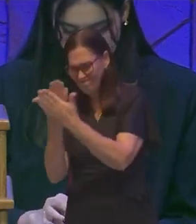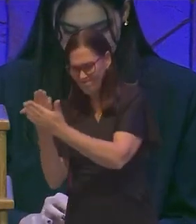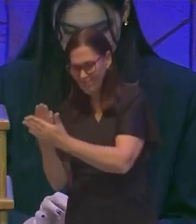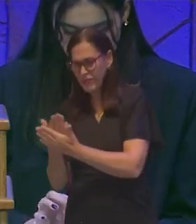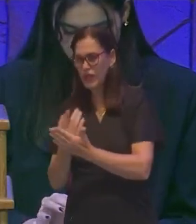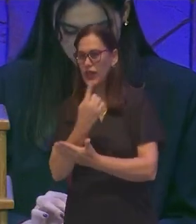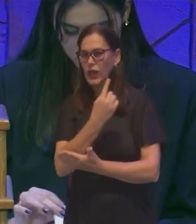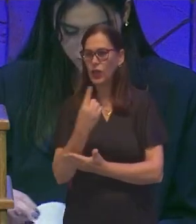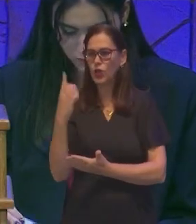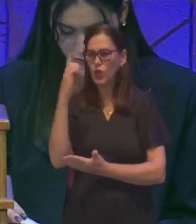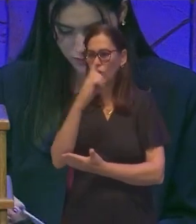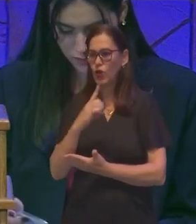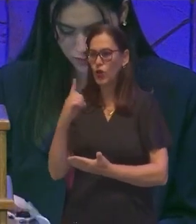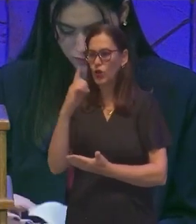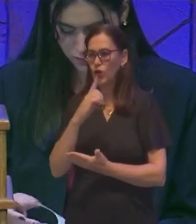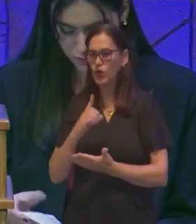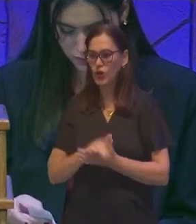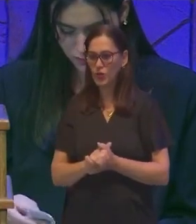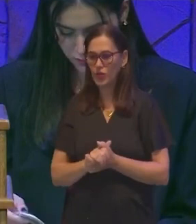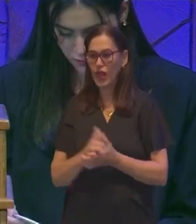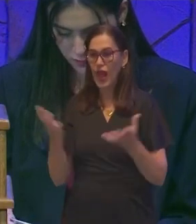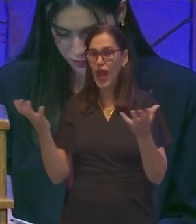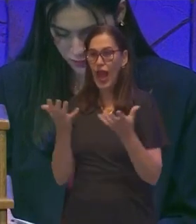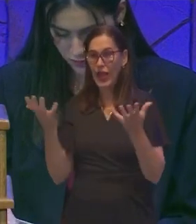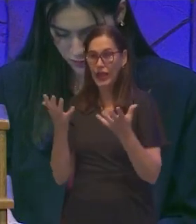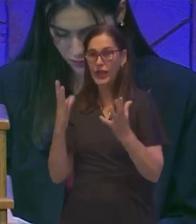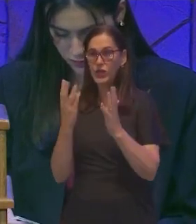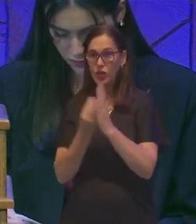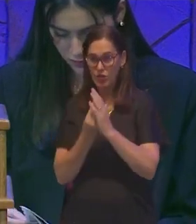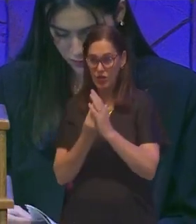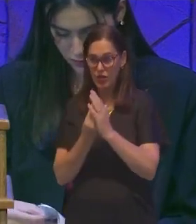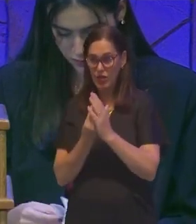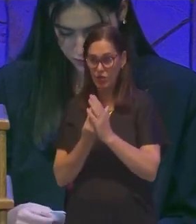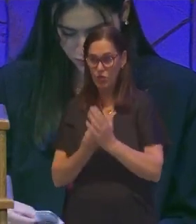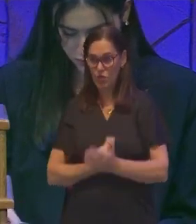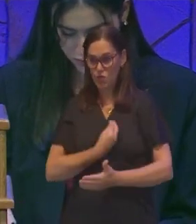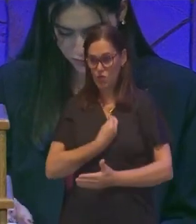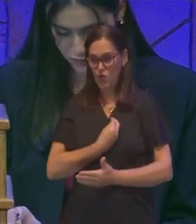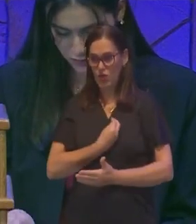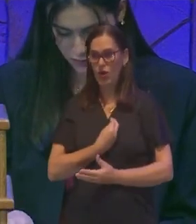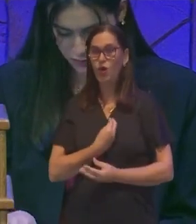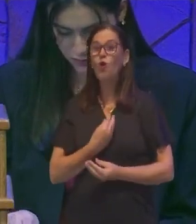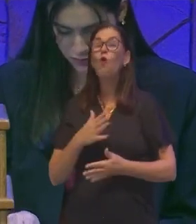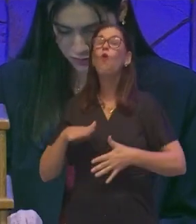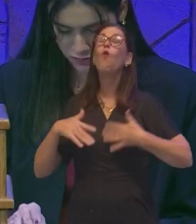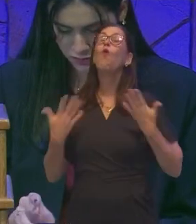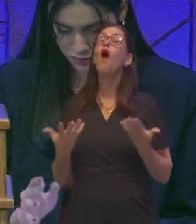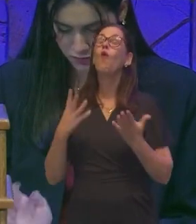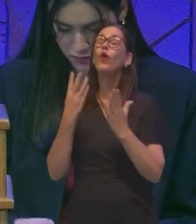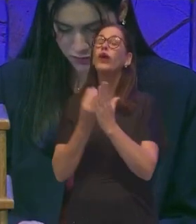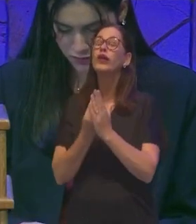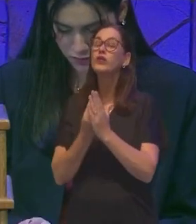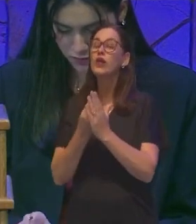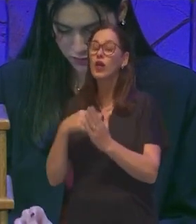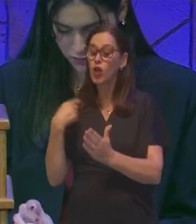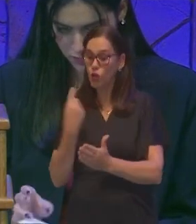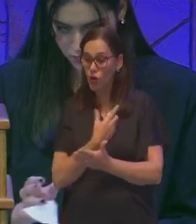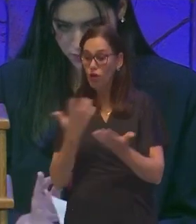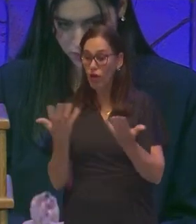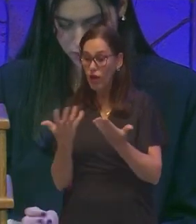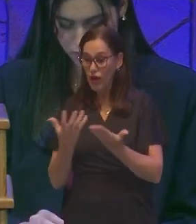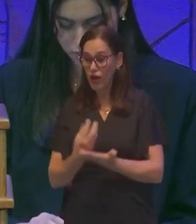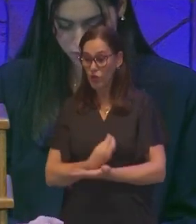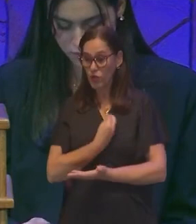domingo é a igreja que queremos ser. Qual é a igreja que queremos ser? E essa noite nós